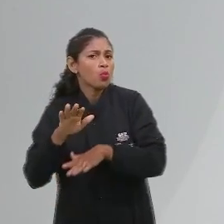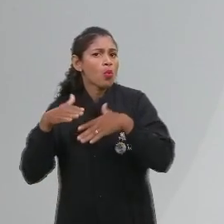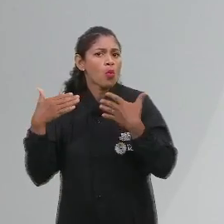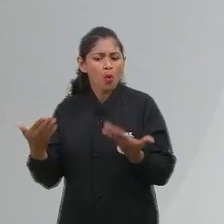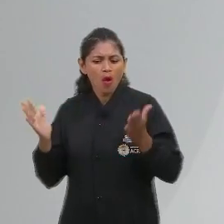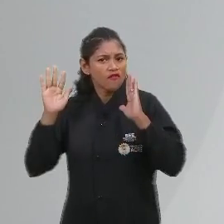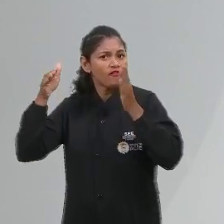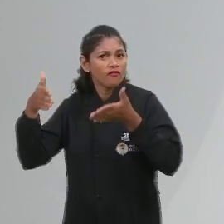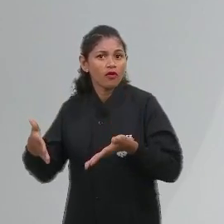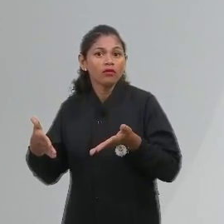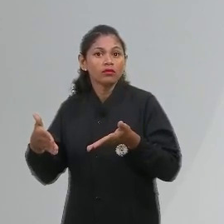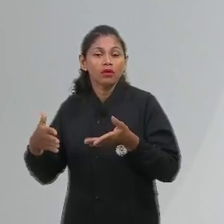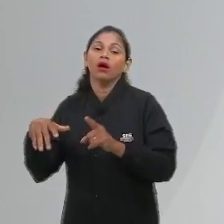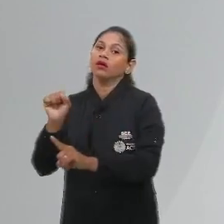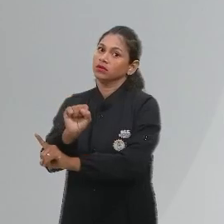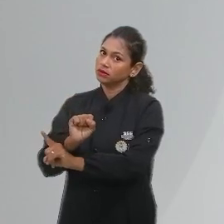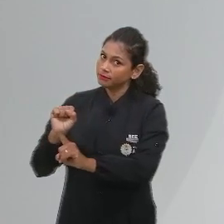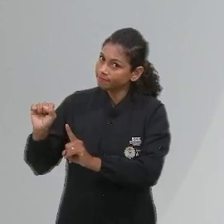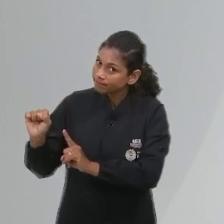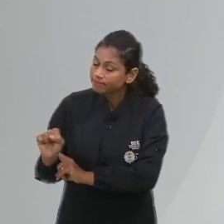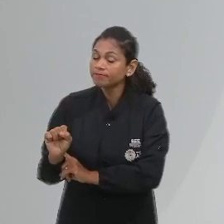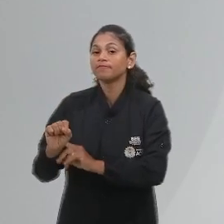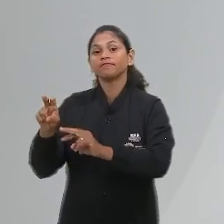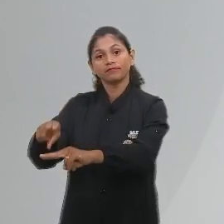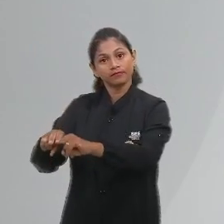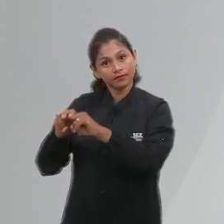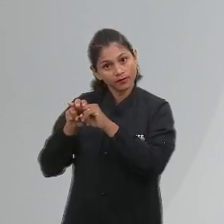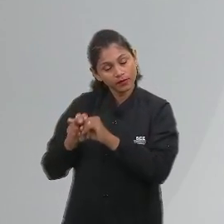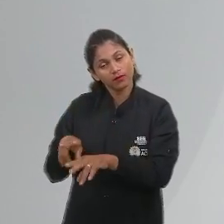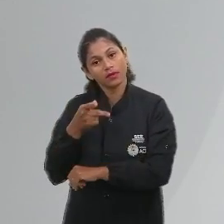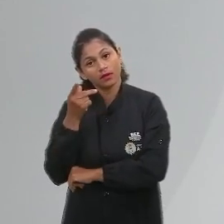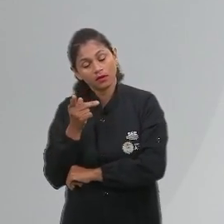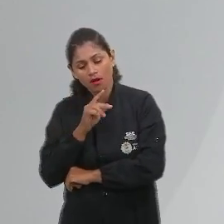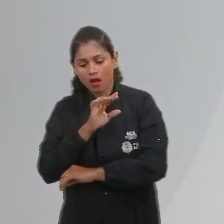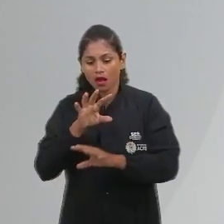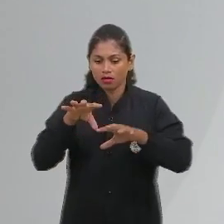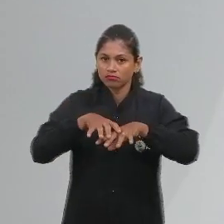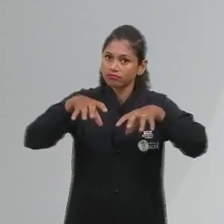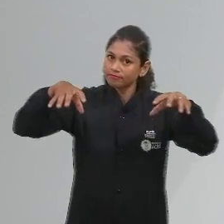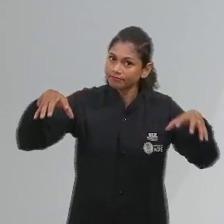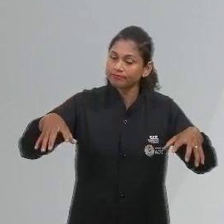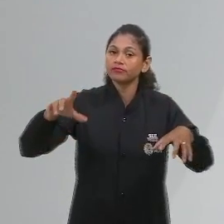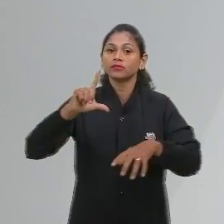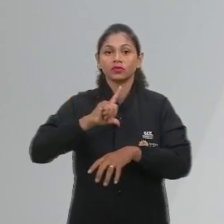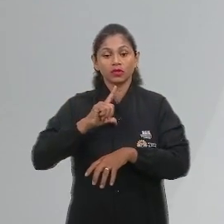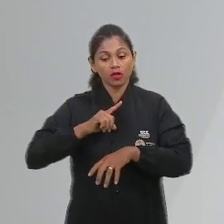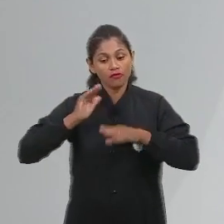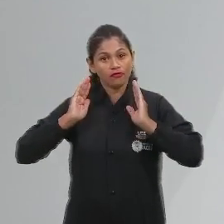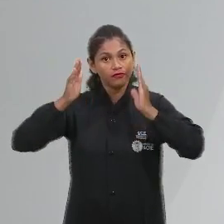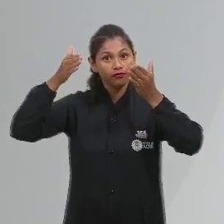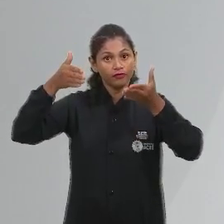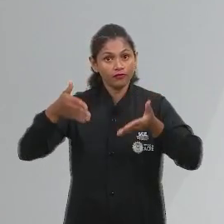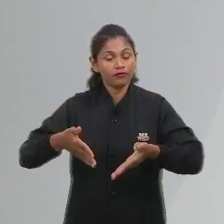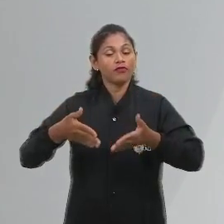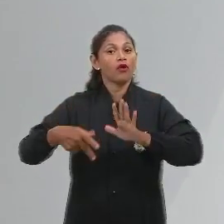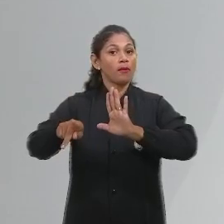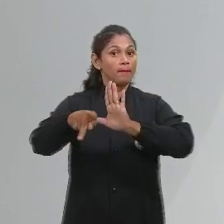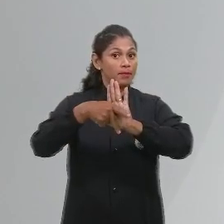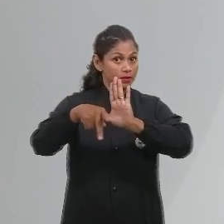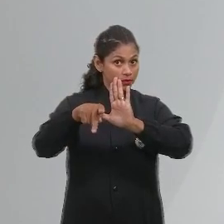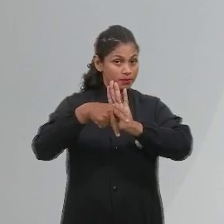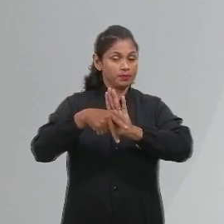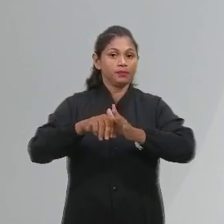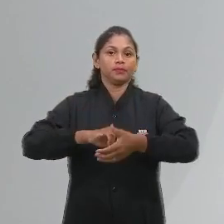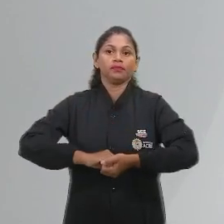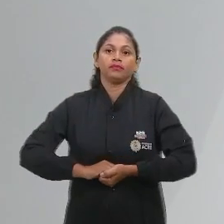A sociedade. Por isso que eu repito, cada ciência tem o seu campo de atuação absolutamente